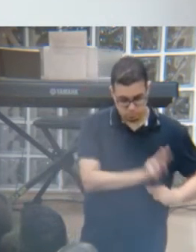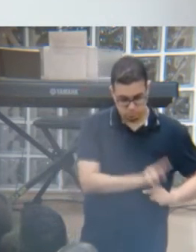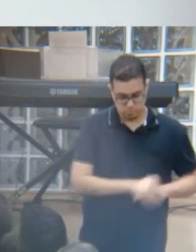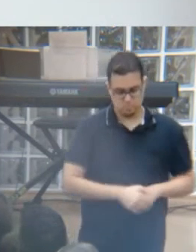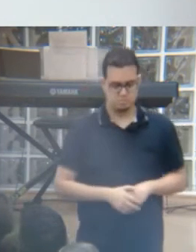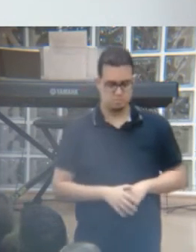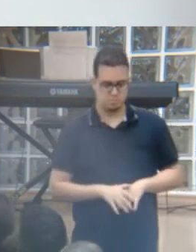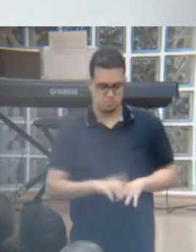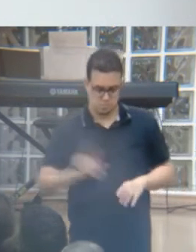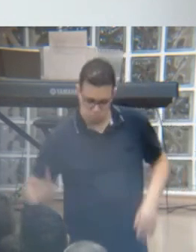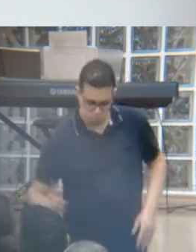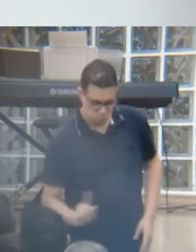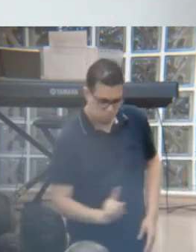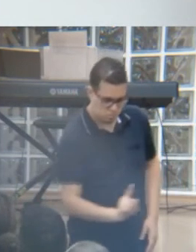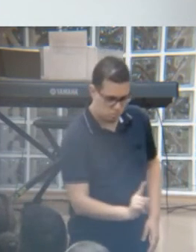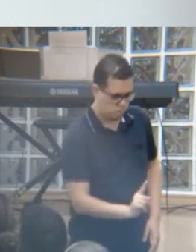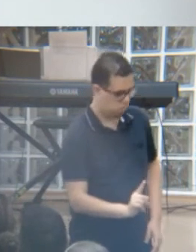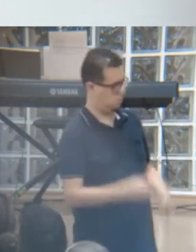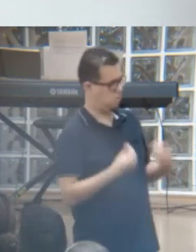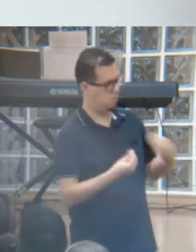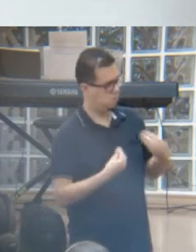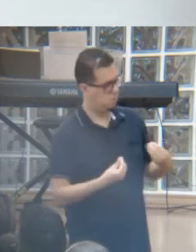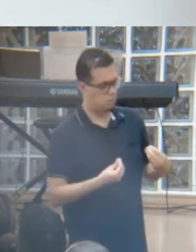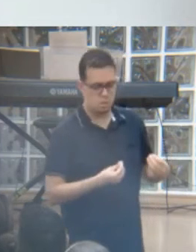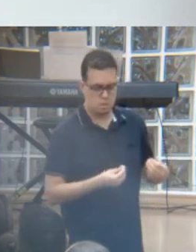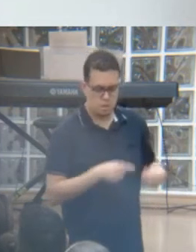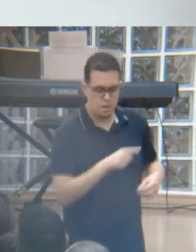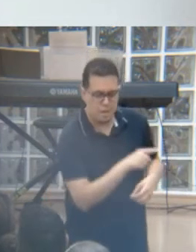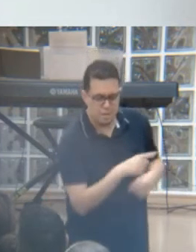tinha nada. Como é que ela vai sustentar?